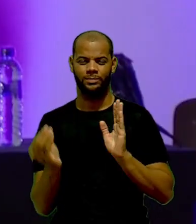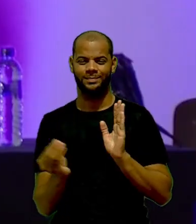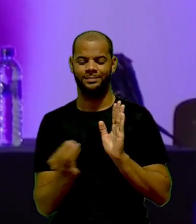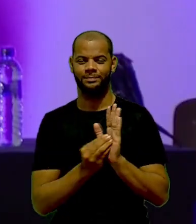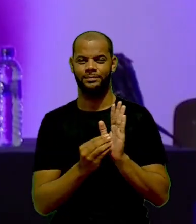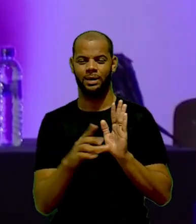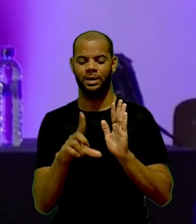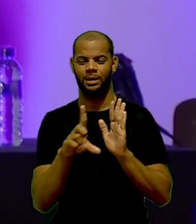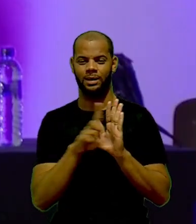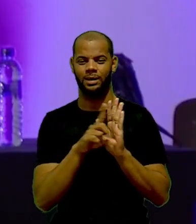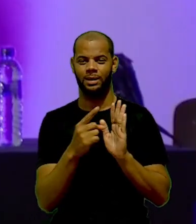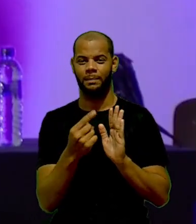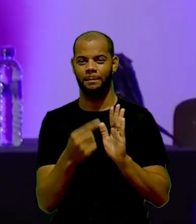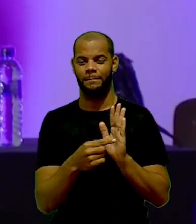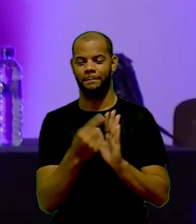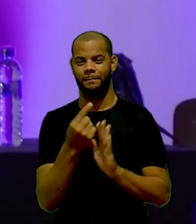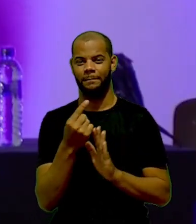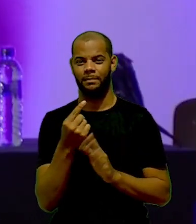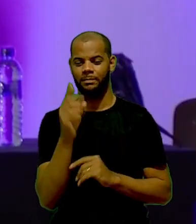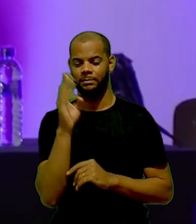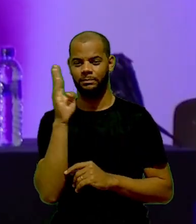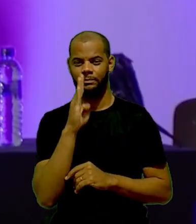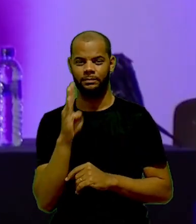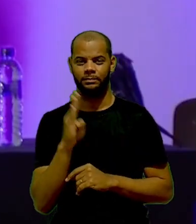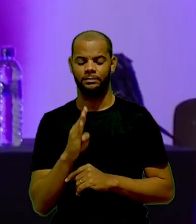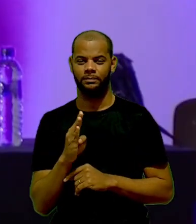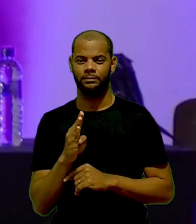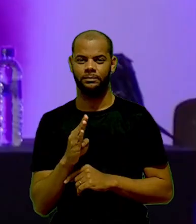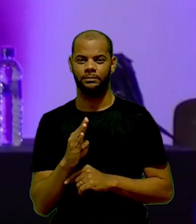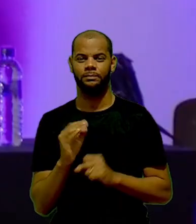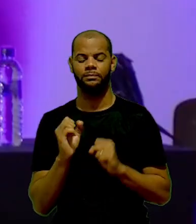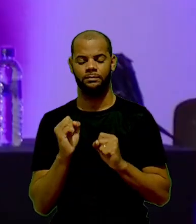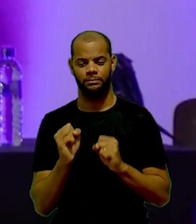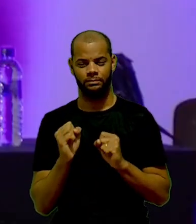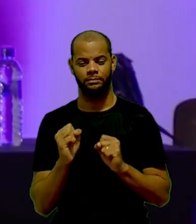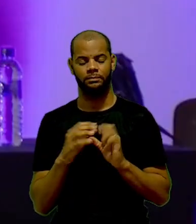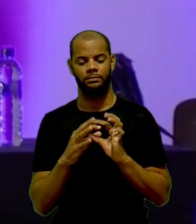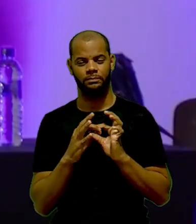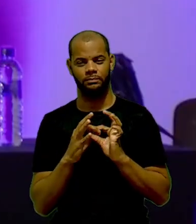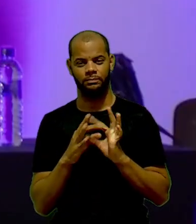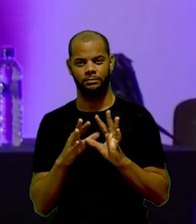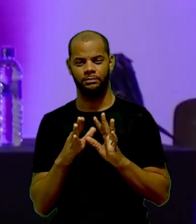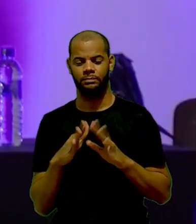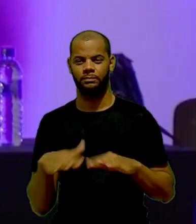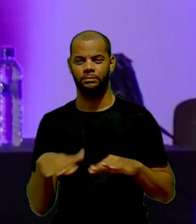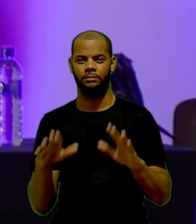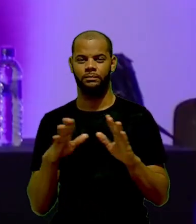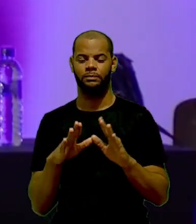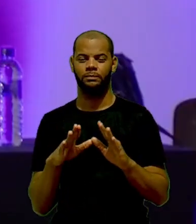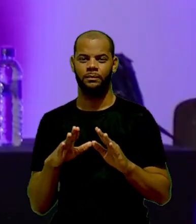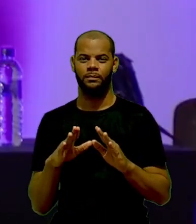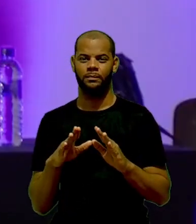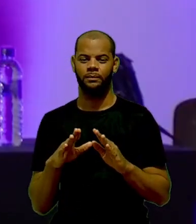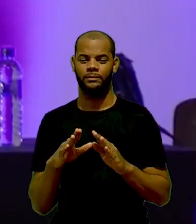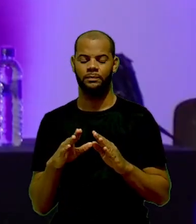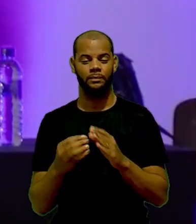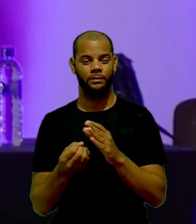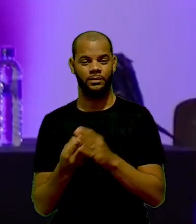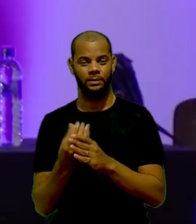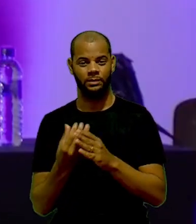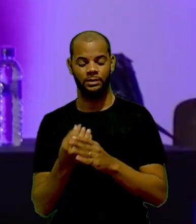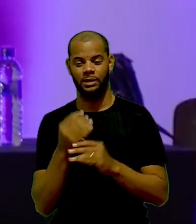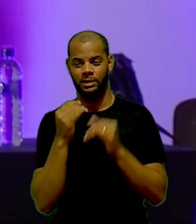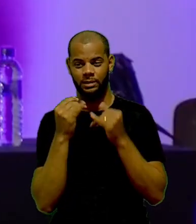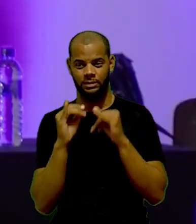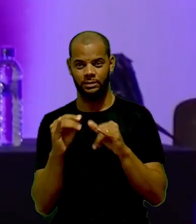a primeira lei brasileira que permitia que a unidade consumidora que gerasse sua